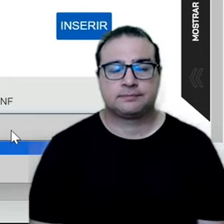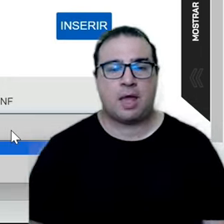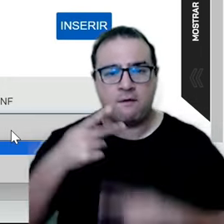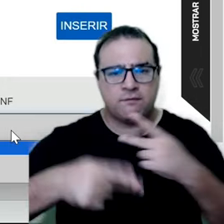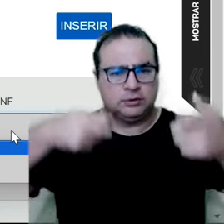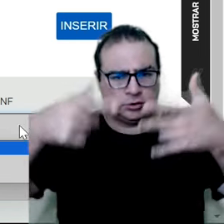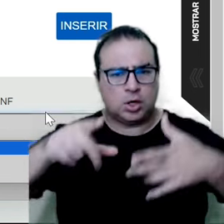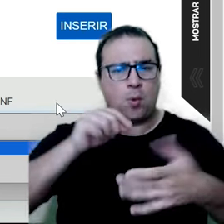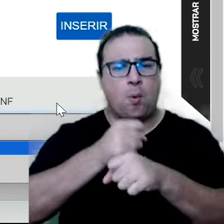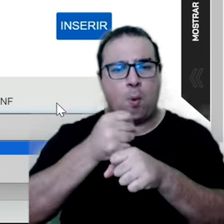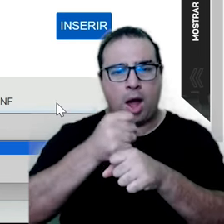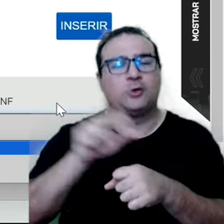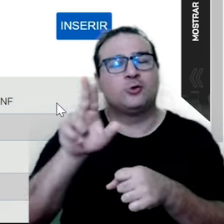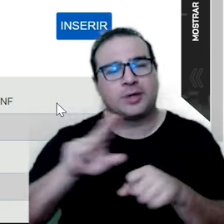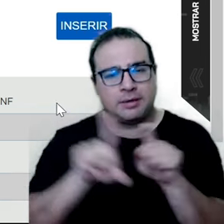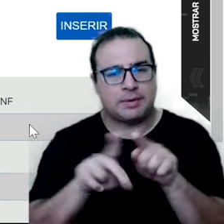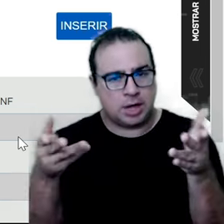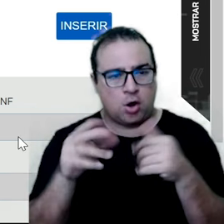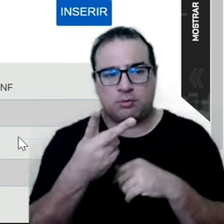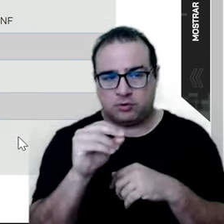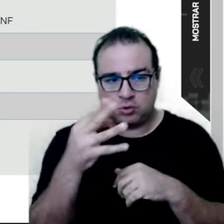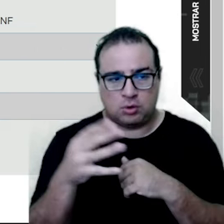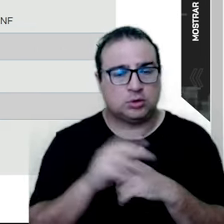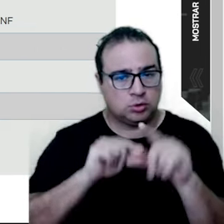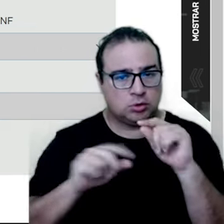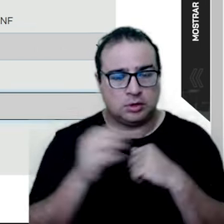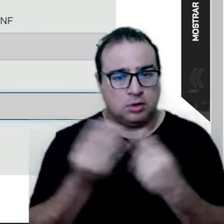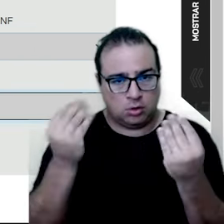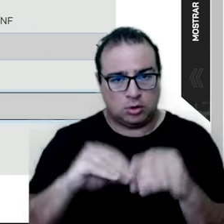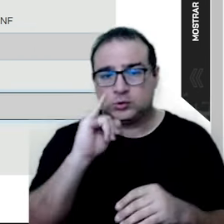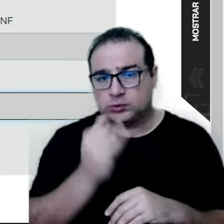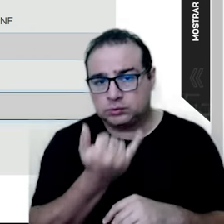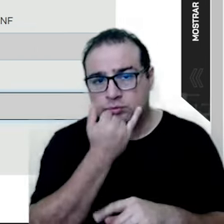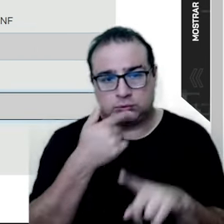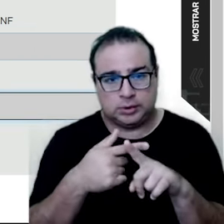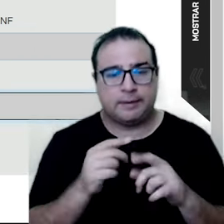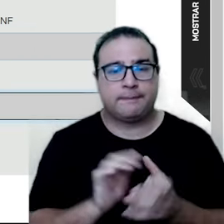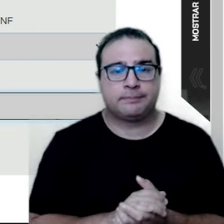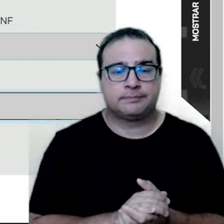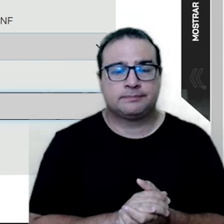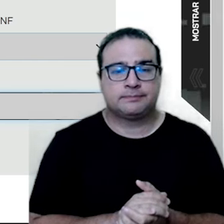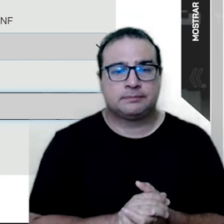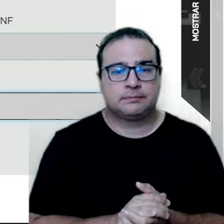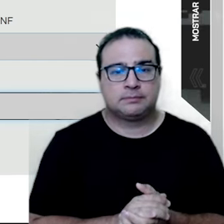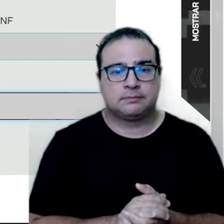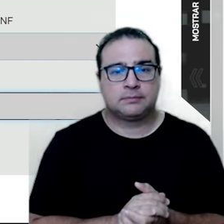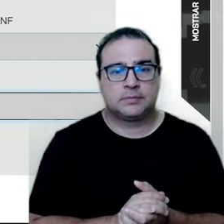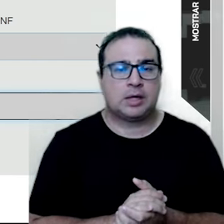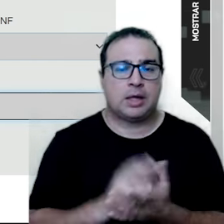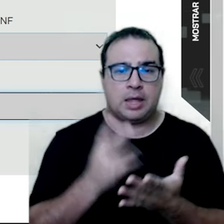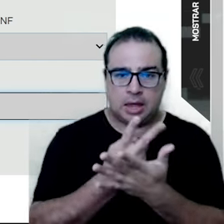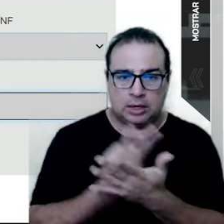falo seleciono o ano da inutilização é de agora 2024 seleciono insiro a justificativa né erro de